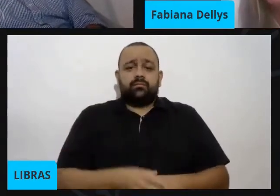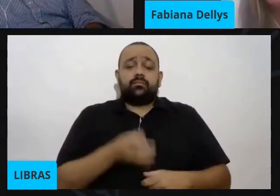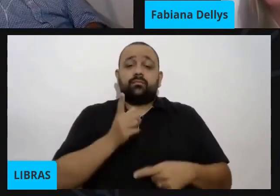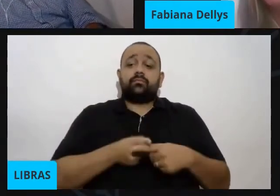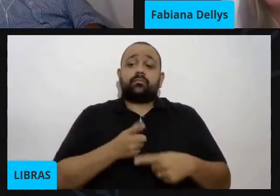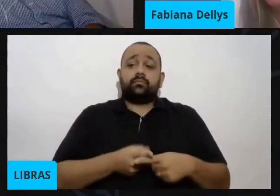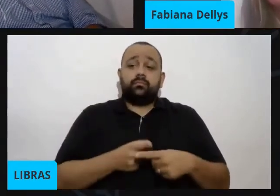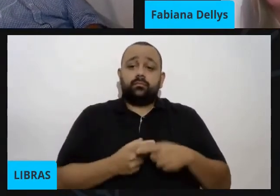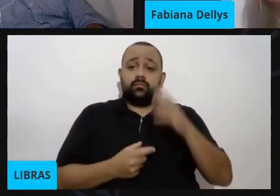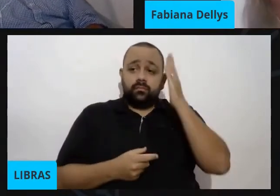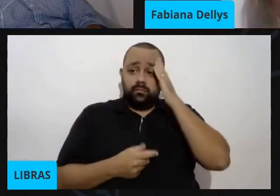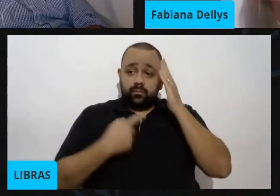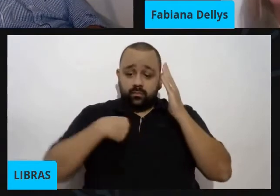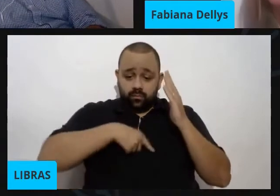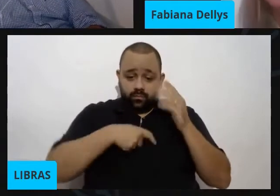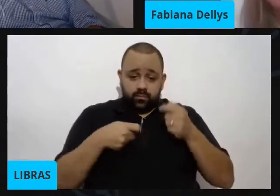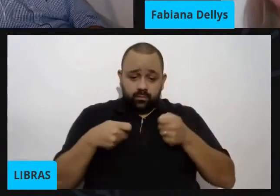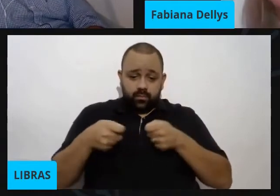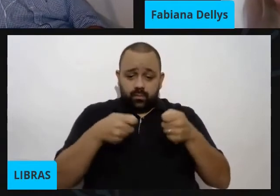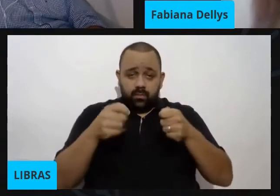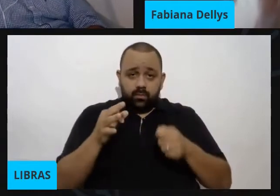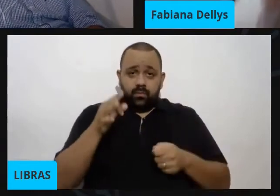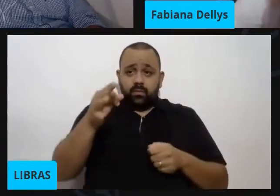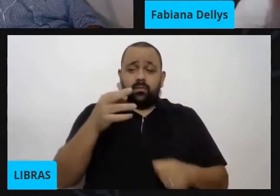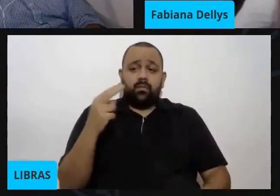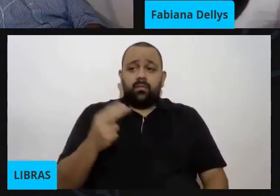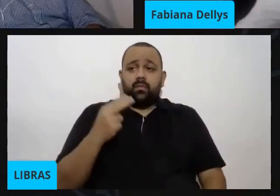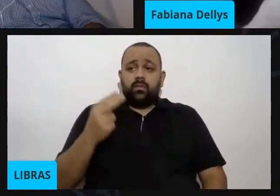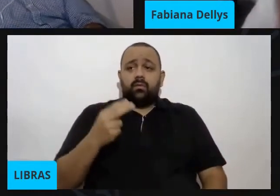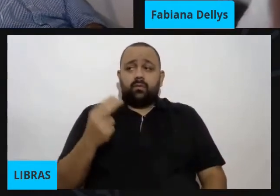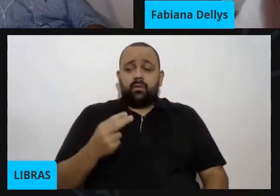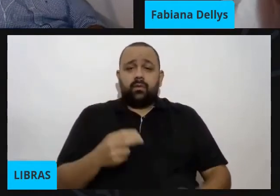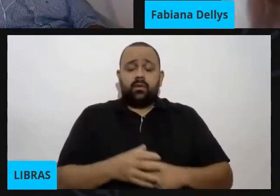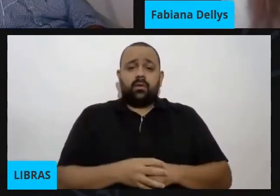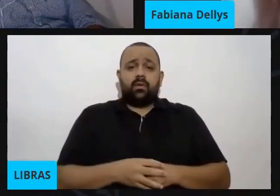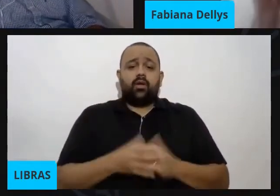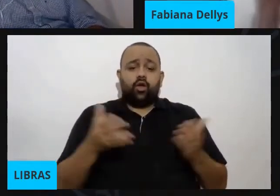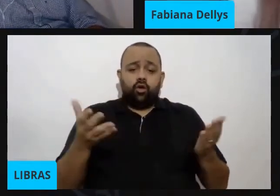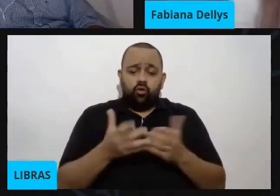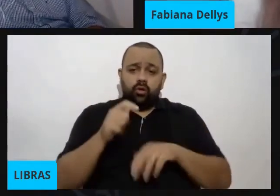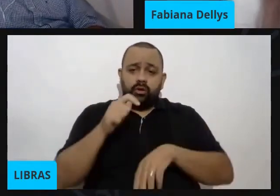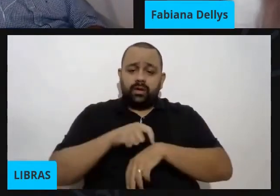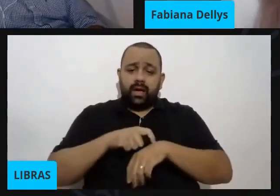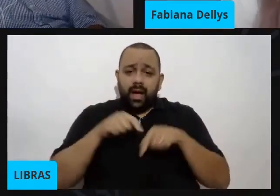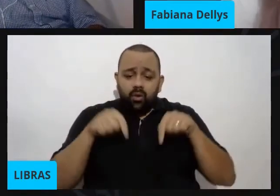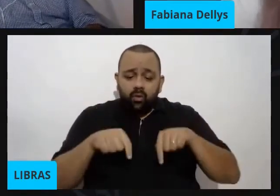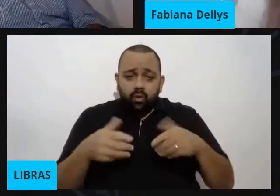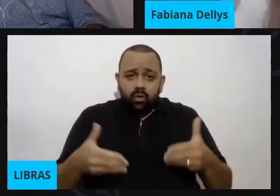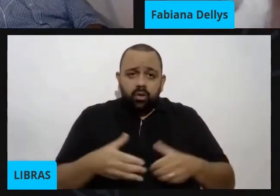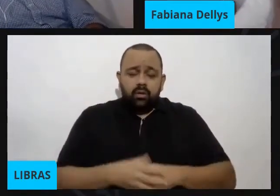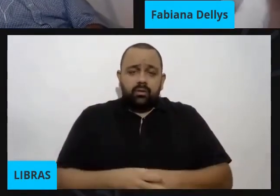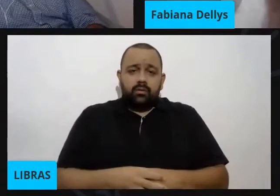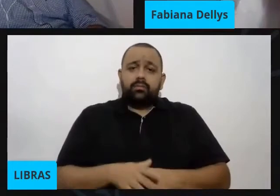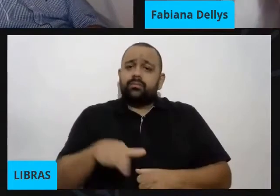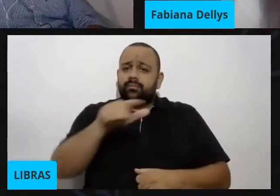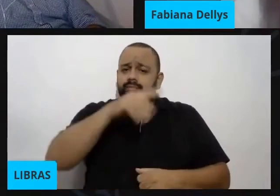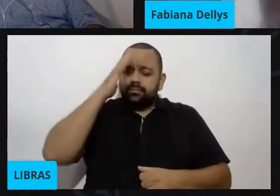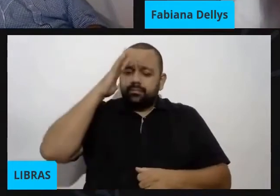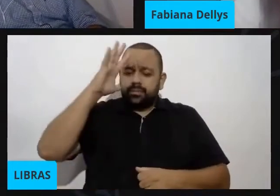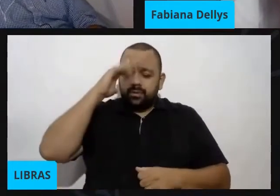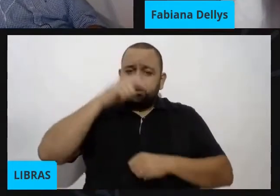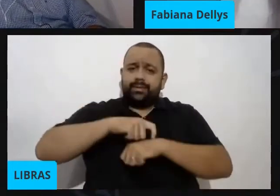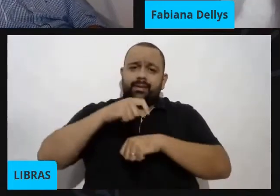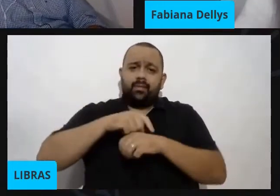Porque a gente não controla o futuro também. É aqui, hoje. E vocês imaginam como o tempo